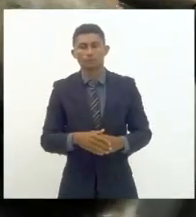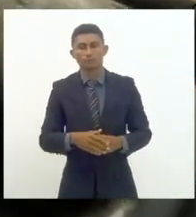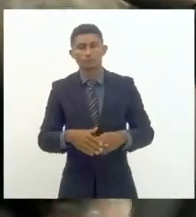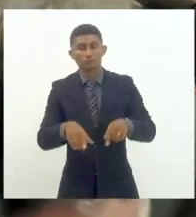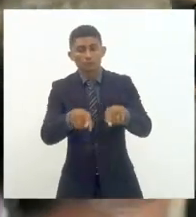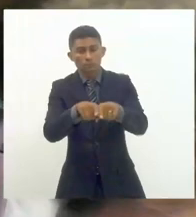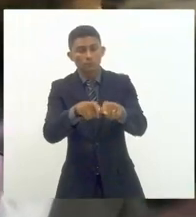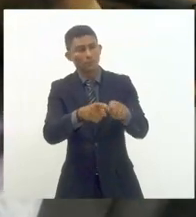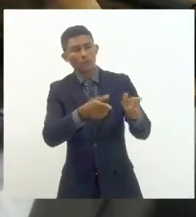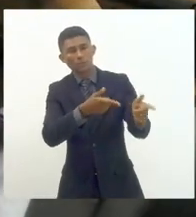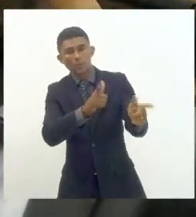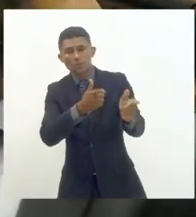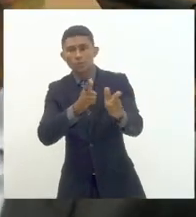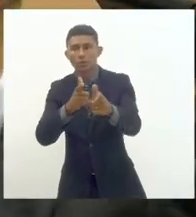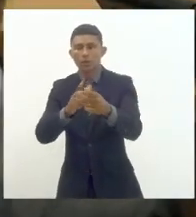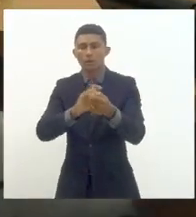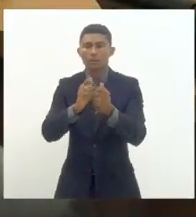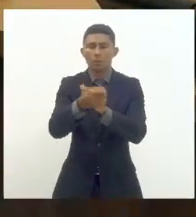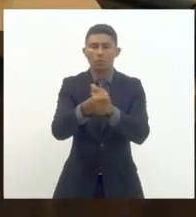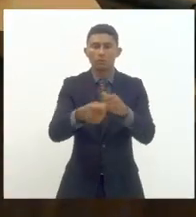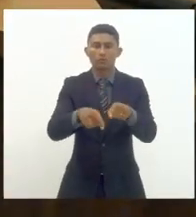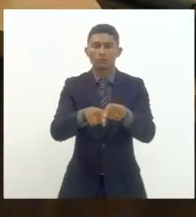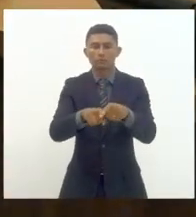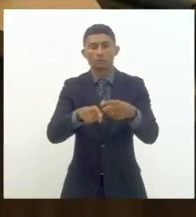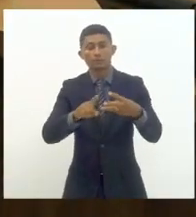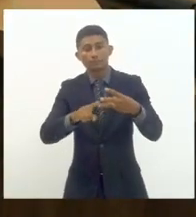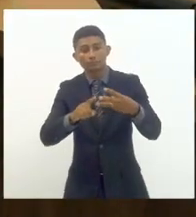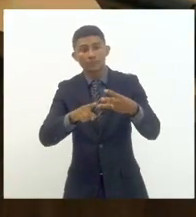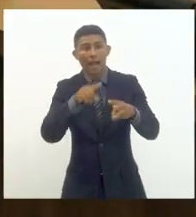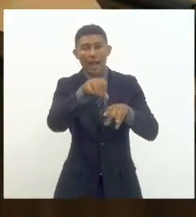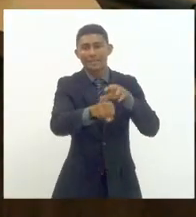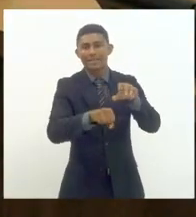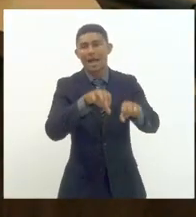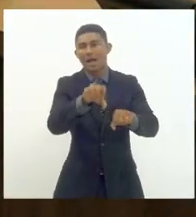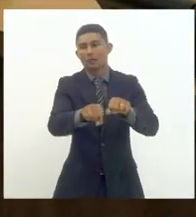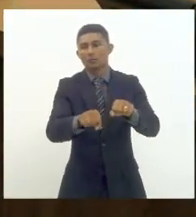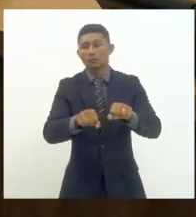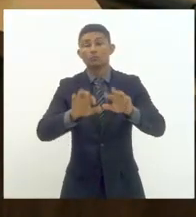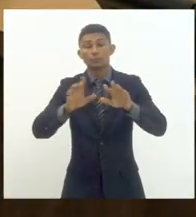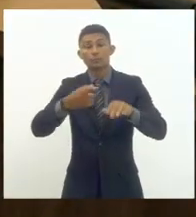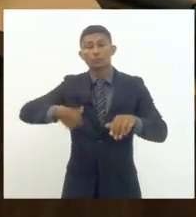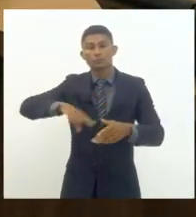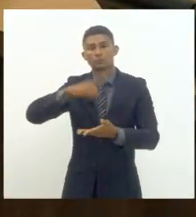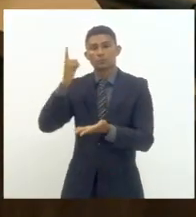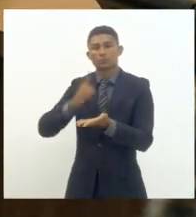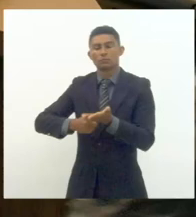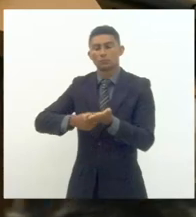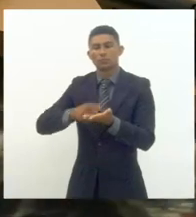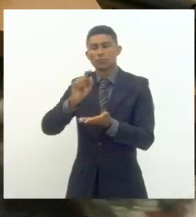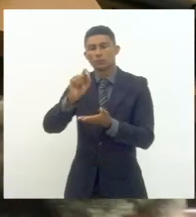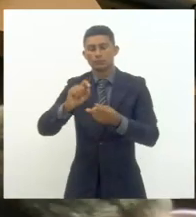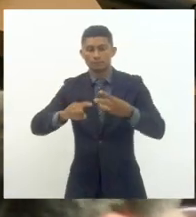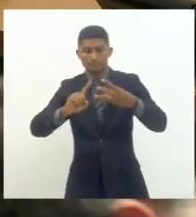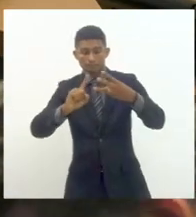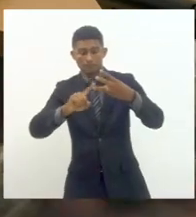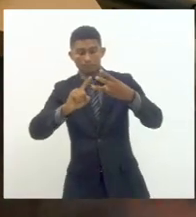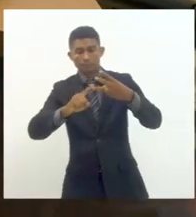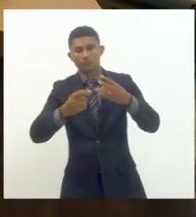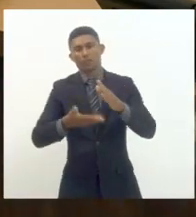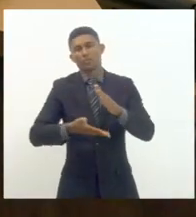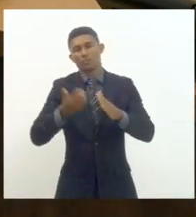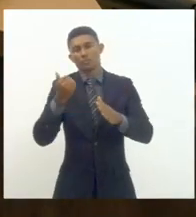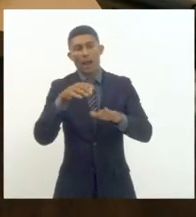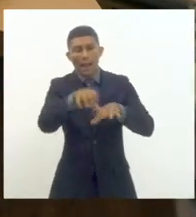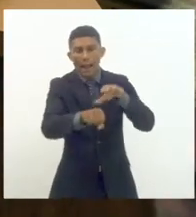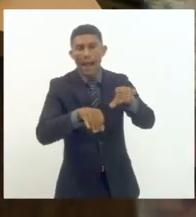atirador esportivo e ao caçador. Acordamos de retirar o caçador